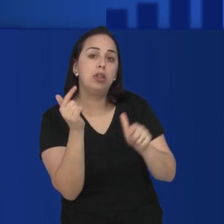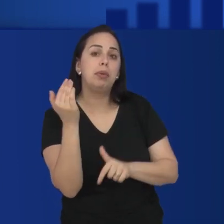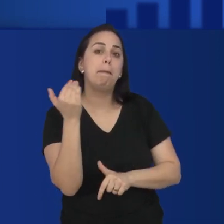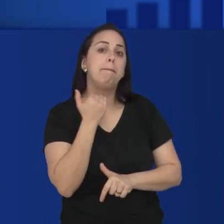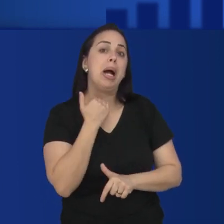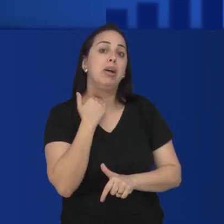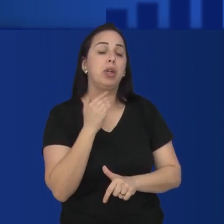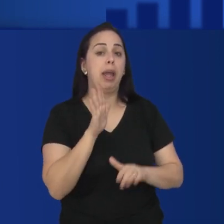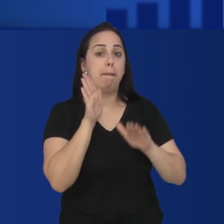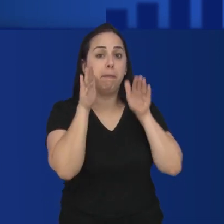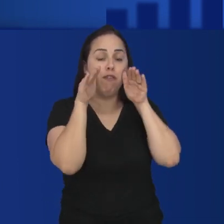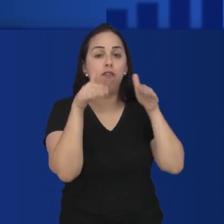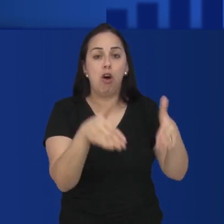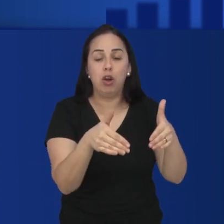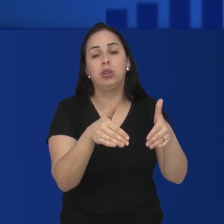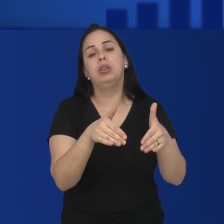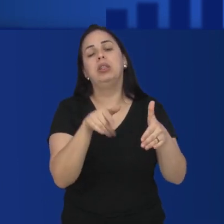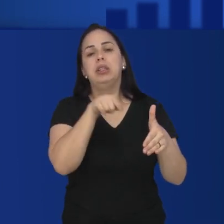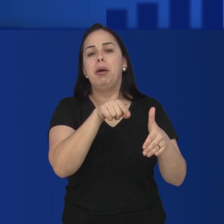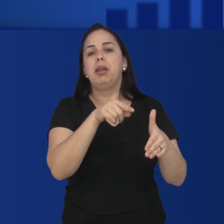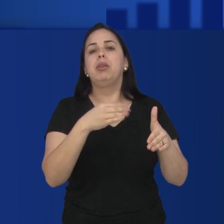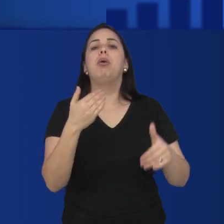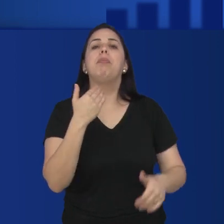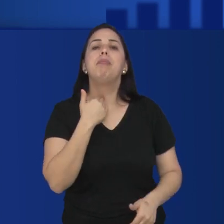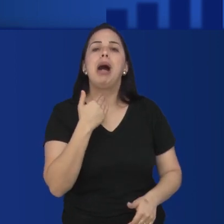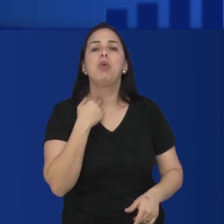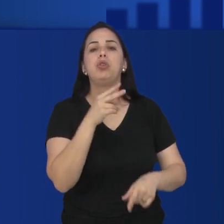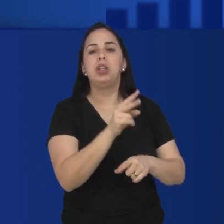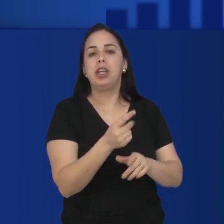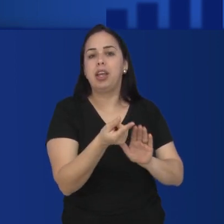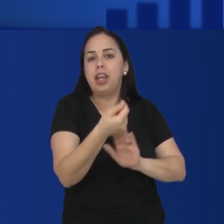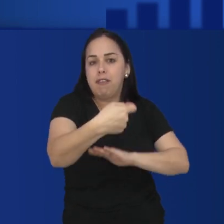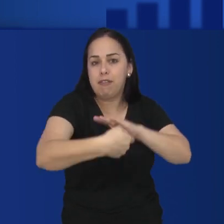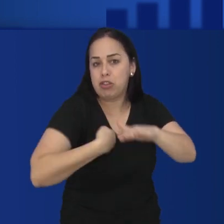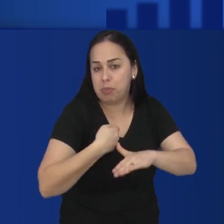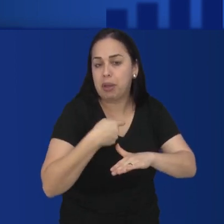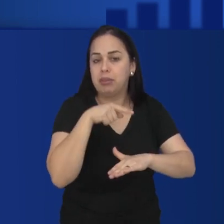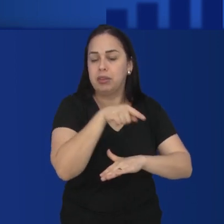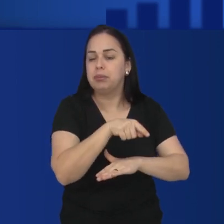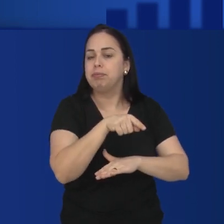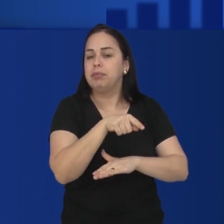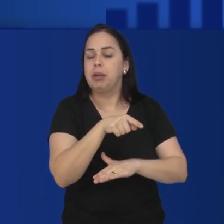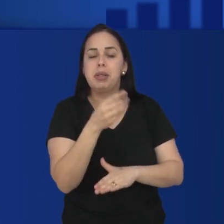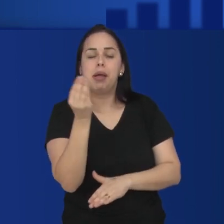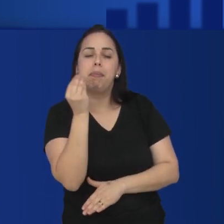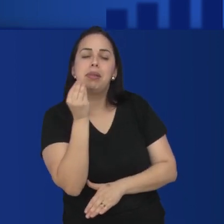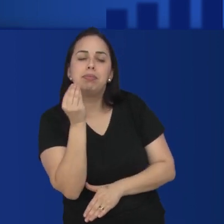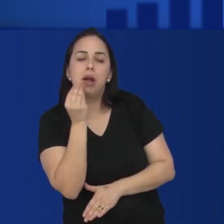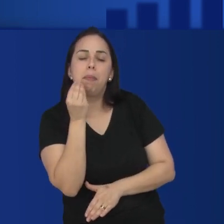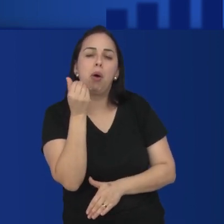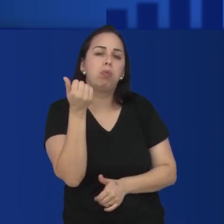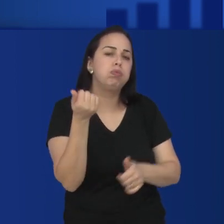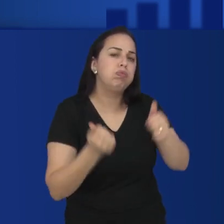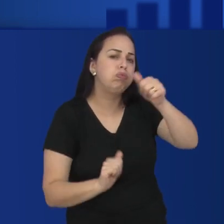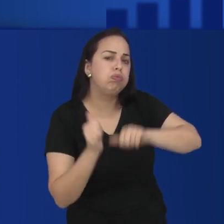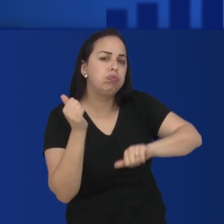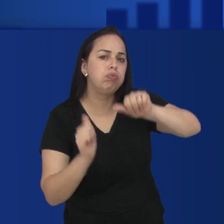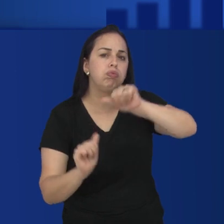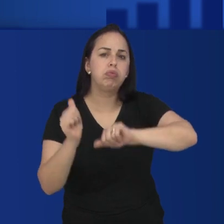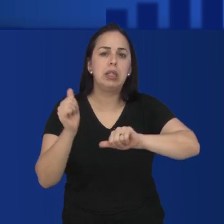temos no nosso país que são de investimento. BNDES, Desenvolve SP, no caso do estado de São Paulo, para você ver as oportunidades,